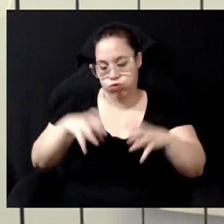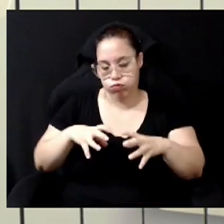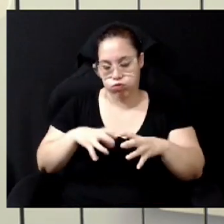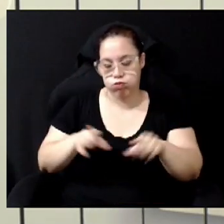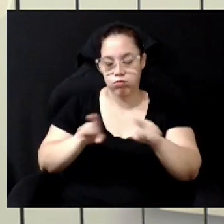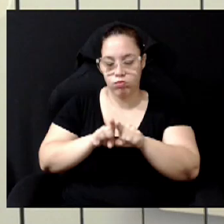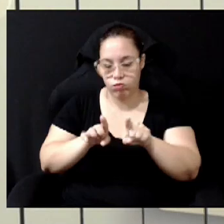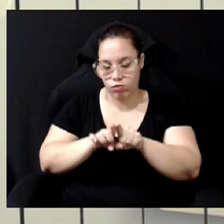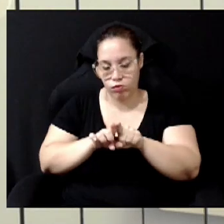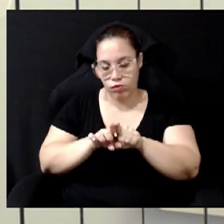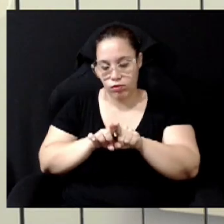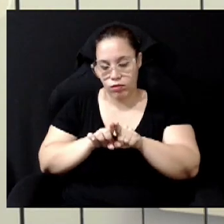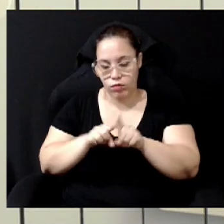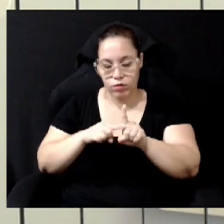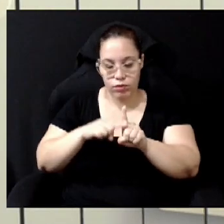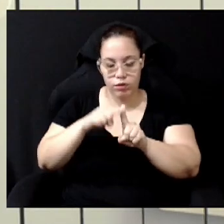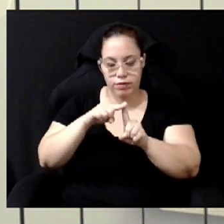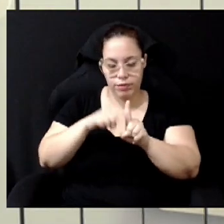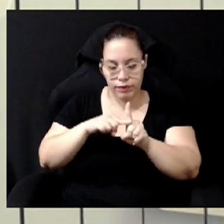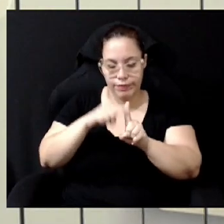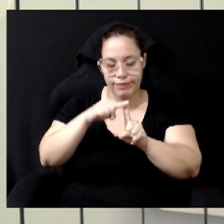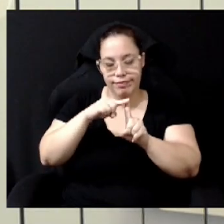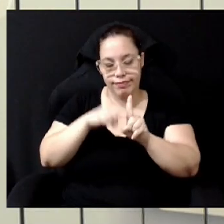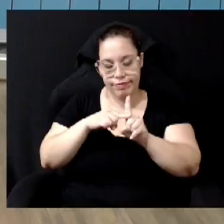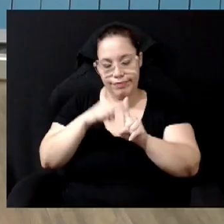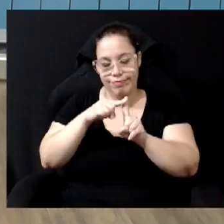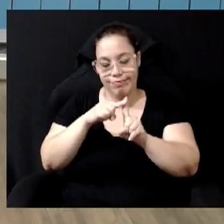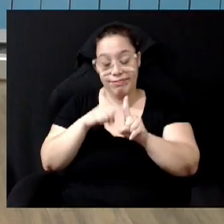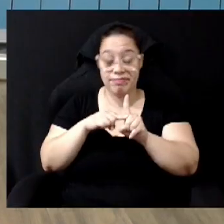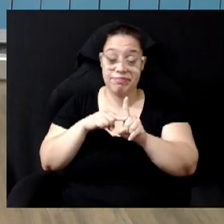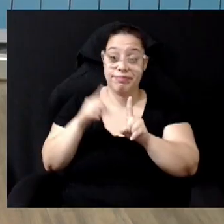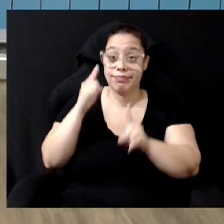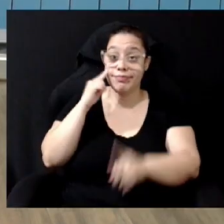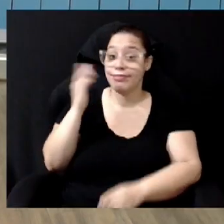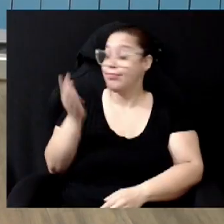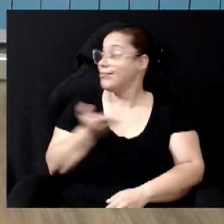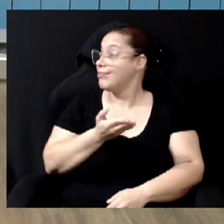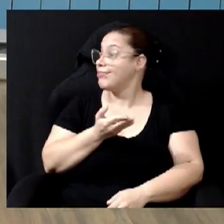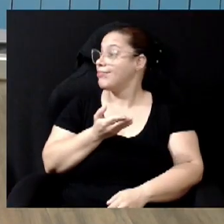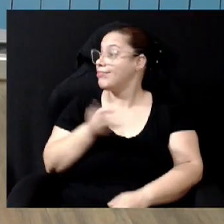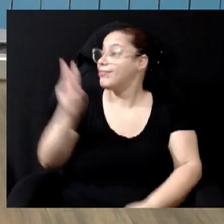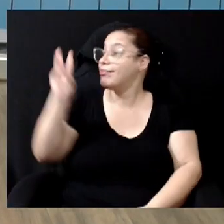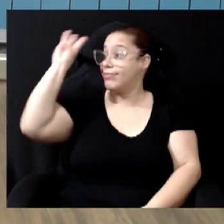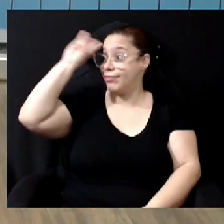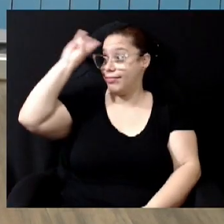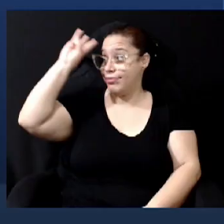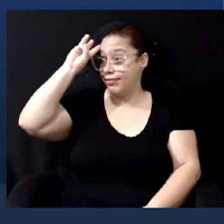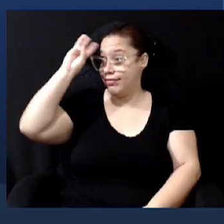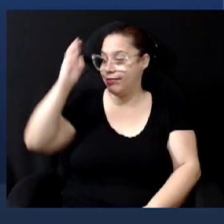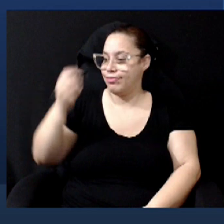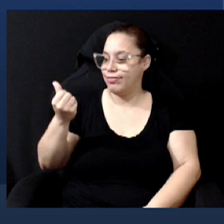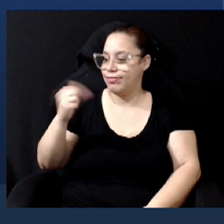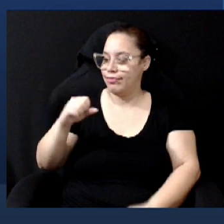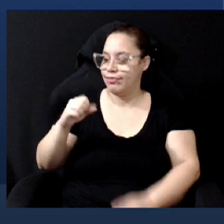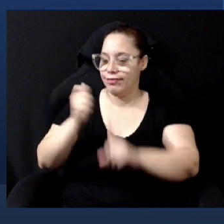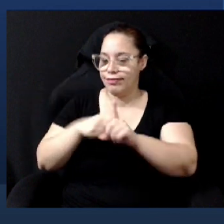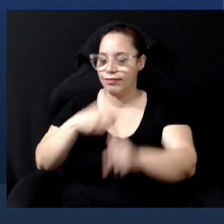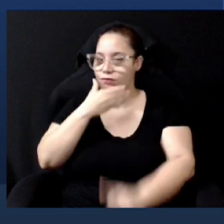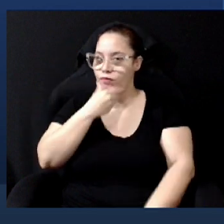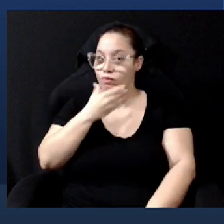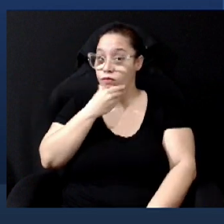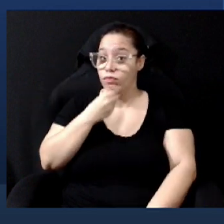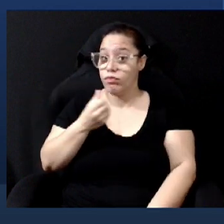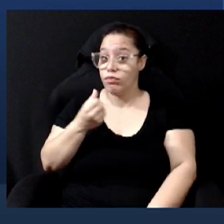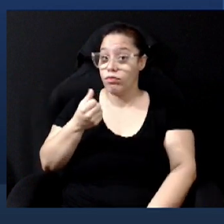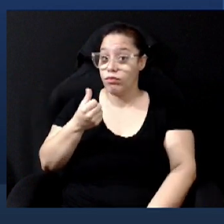As temperaturas seguem amenas, elas já estão aqui na minha tela. Para amanhã, então, 10 de dezembro, mínima de